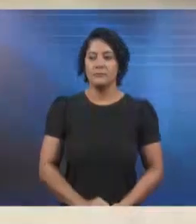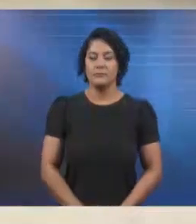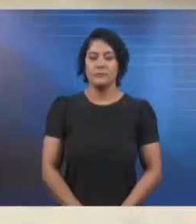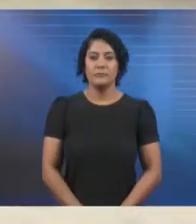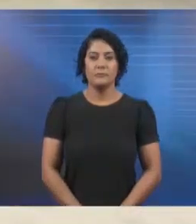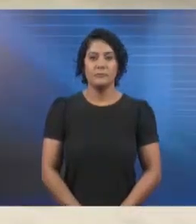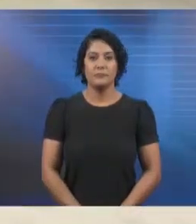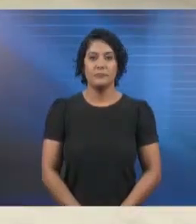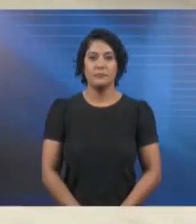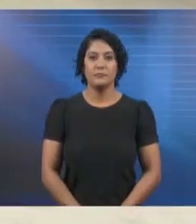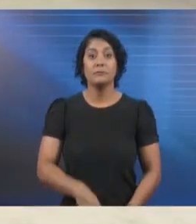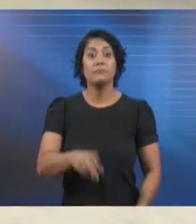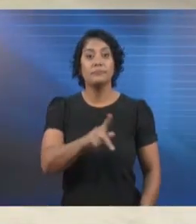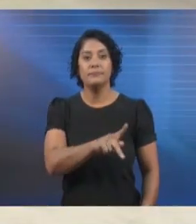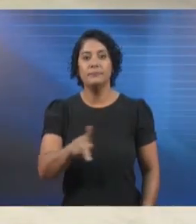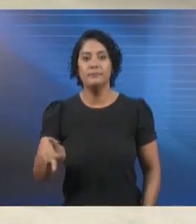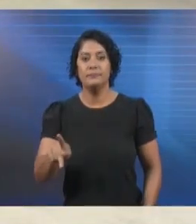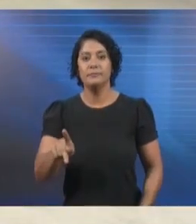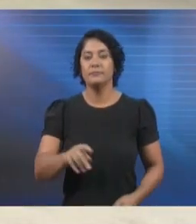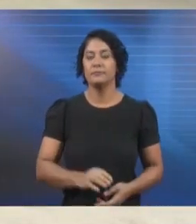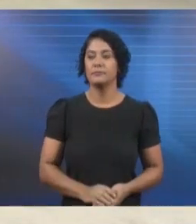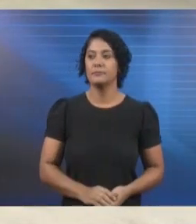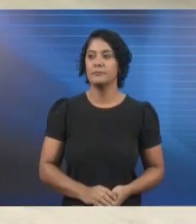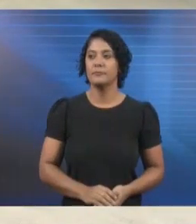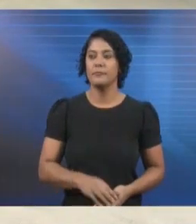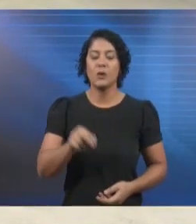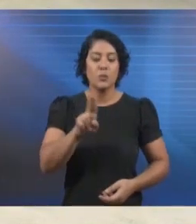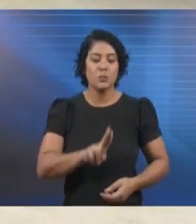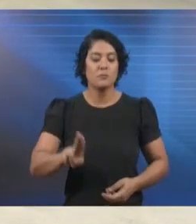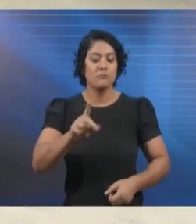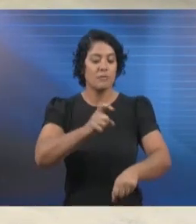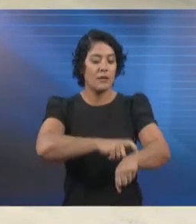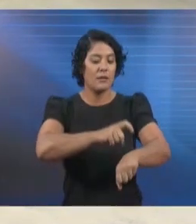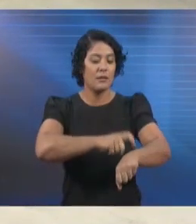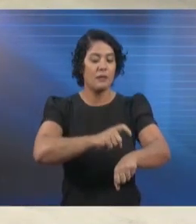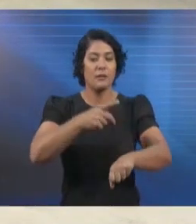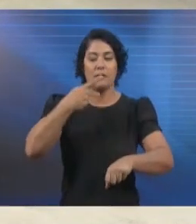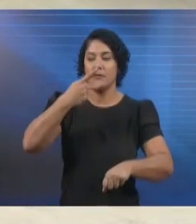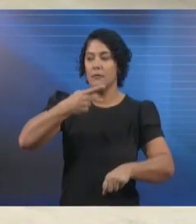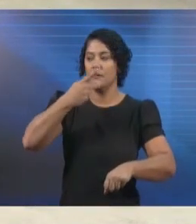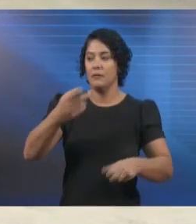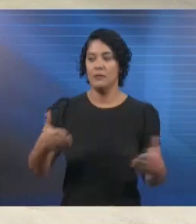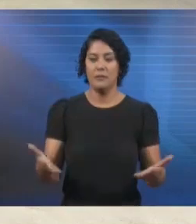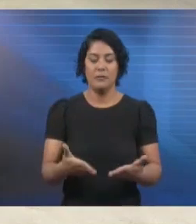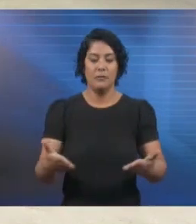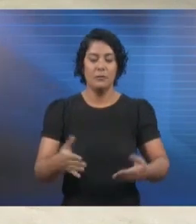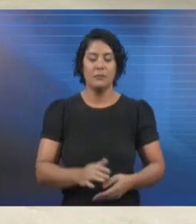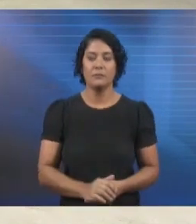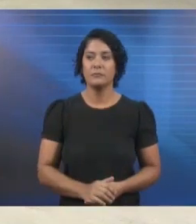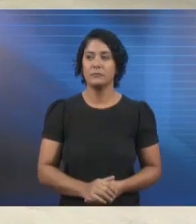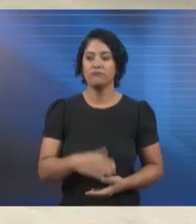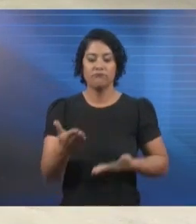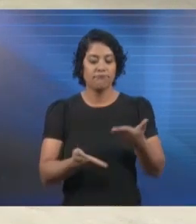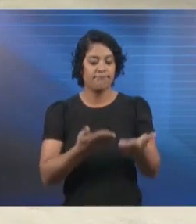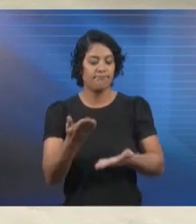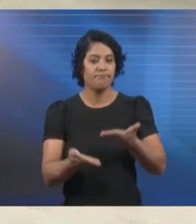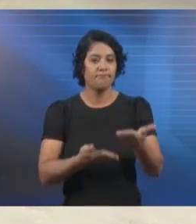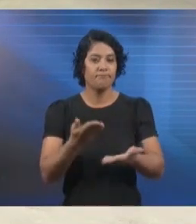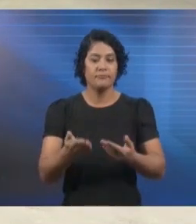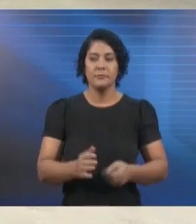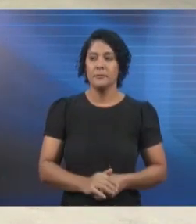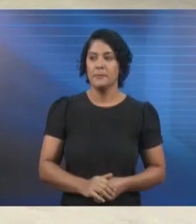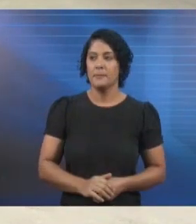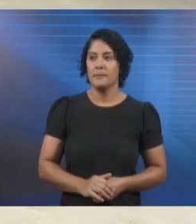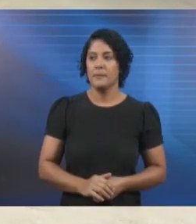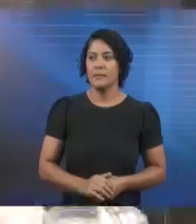Dias senhor presidente eh Usamos nosso tempo de fala de hoje para tratar da questão